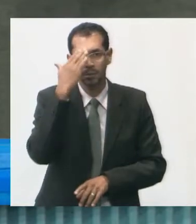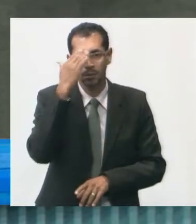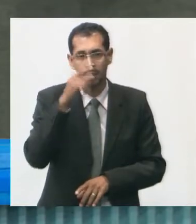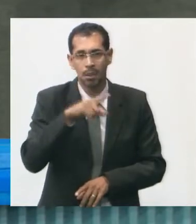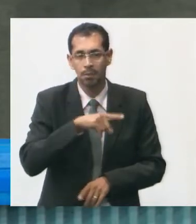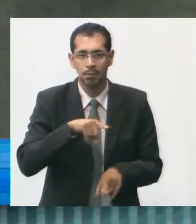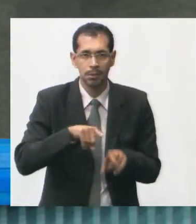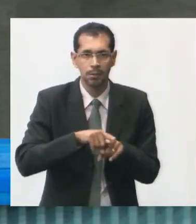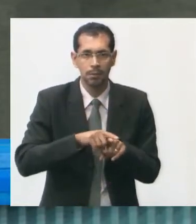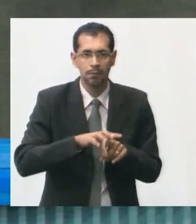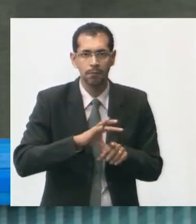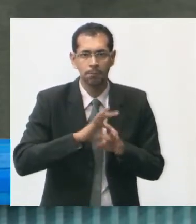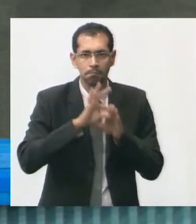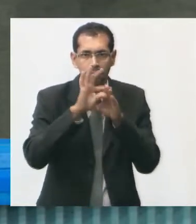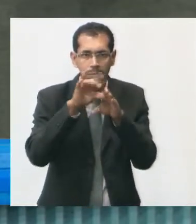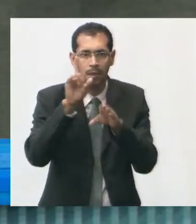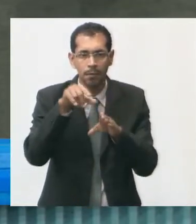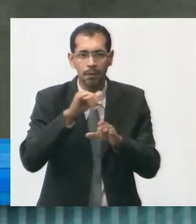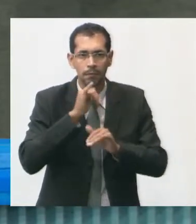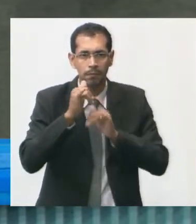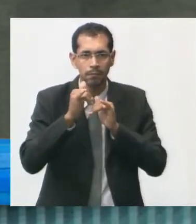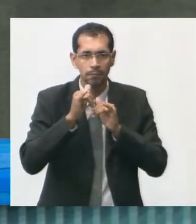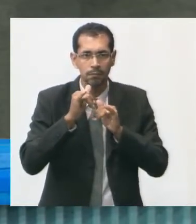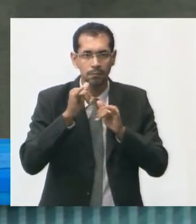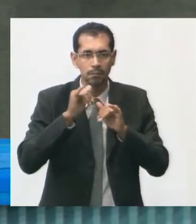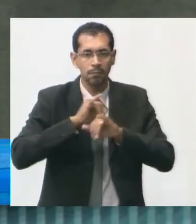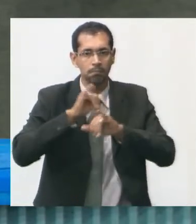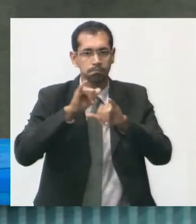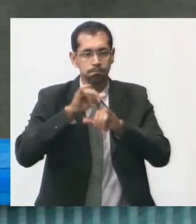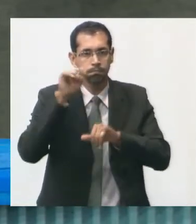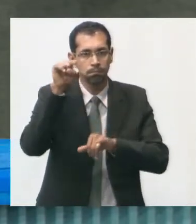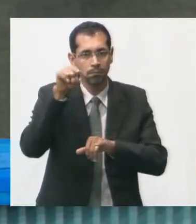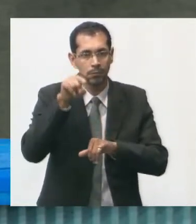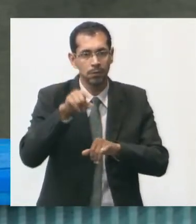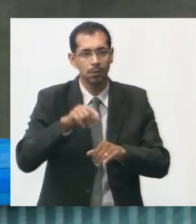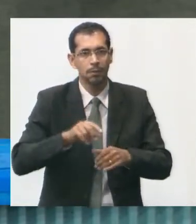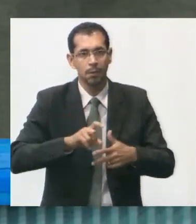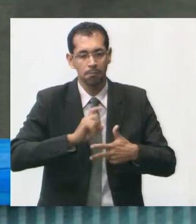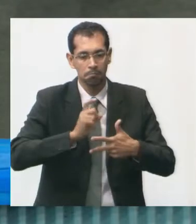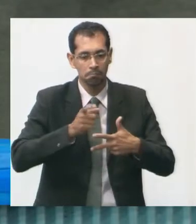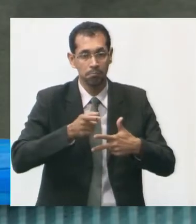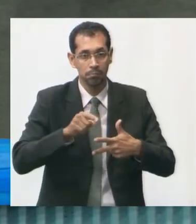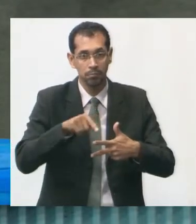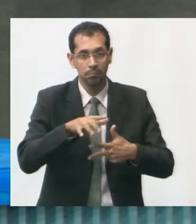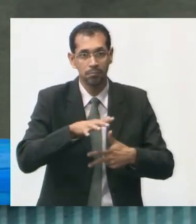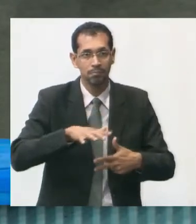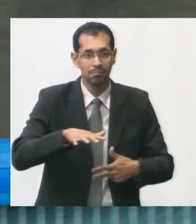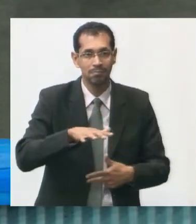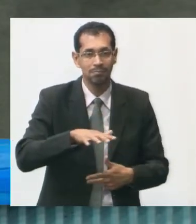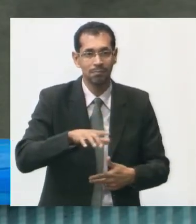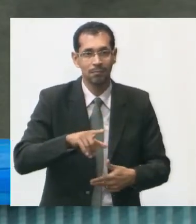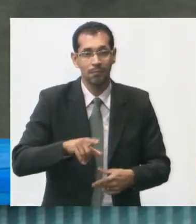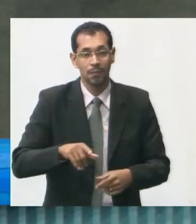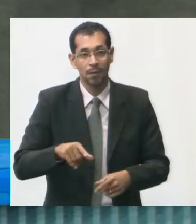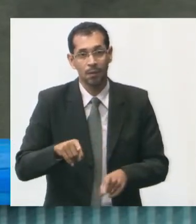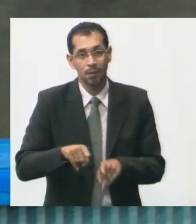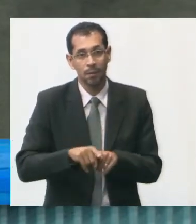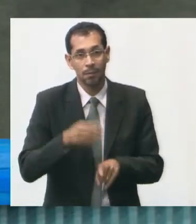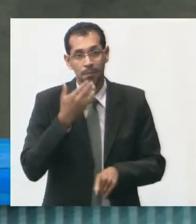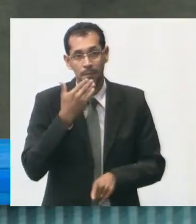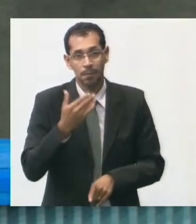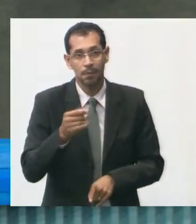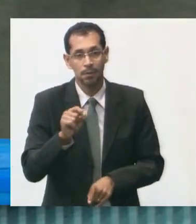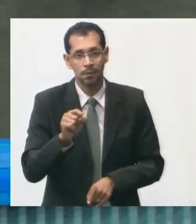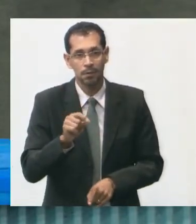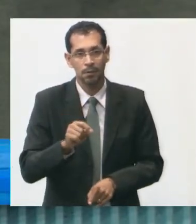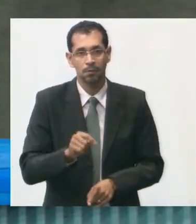eu gostaria de deixar registrado e solicitar uma atenção especial, principalmente para a nossa